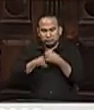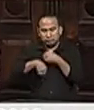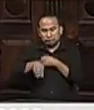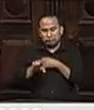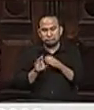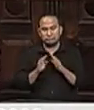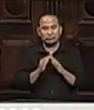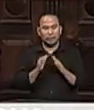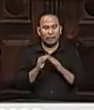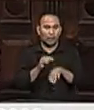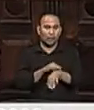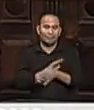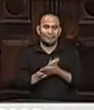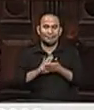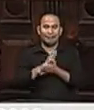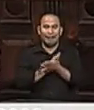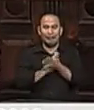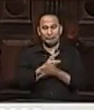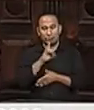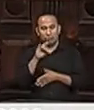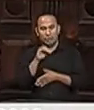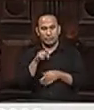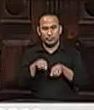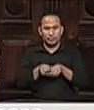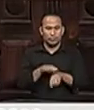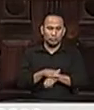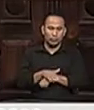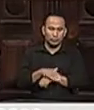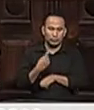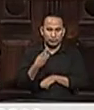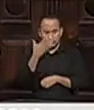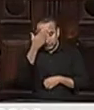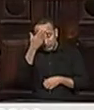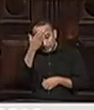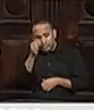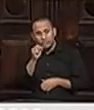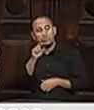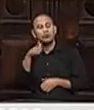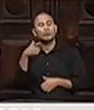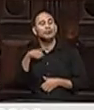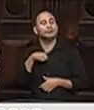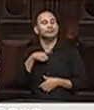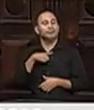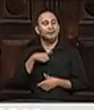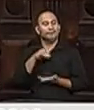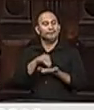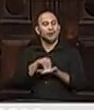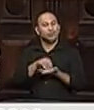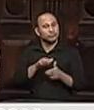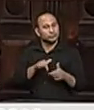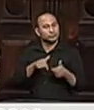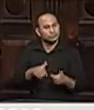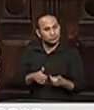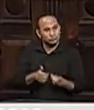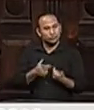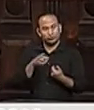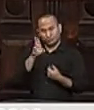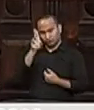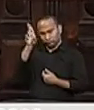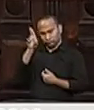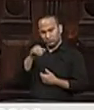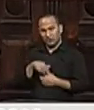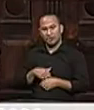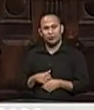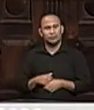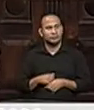a nenhuma hora do dia e da noite. E nós sabemos que quando existe falta de credibilidade e autoridade